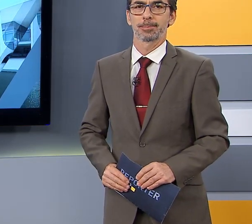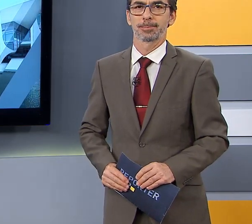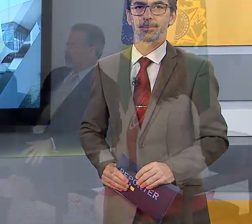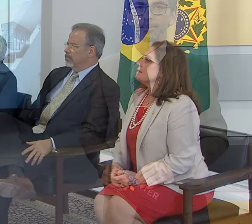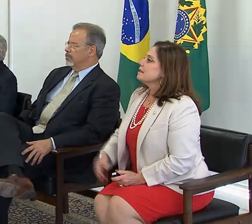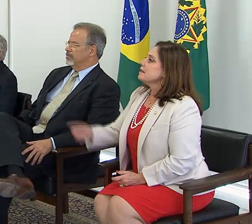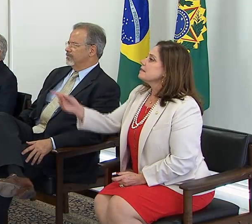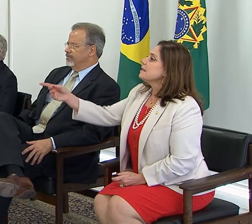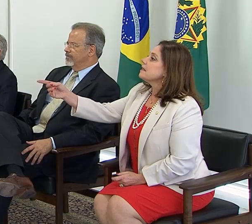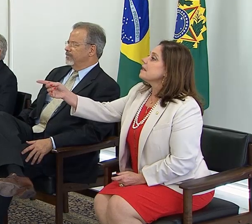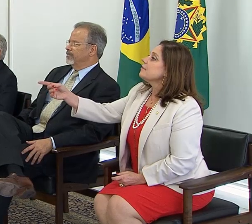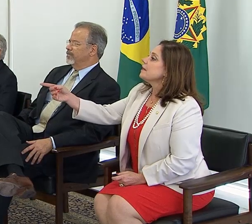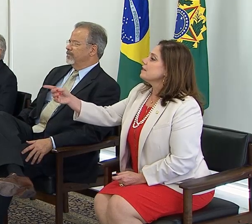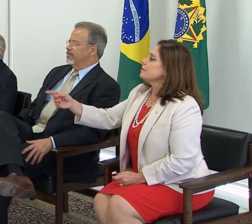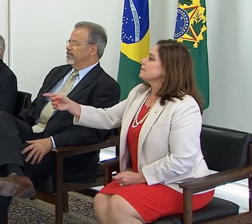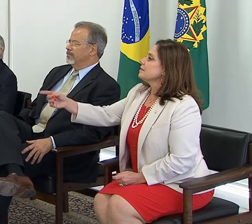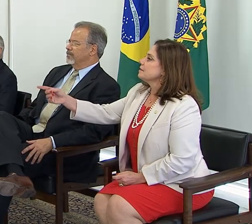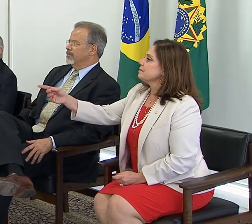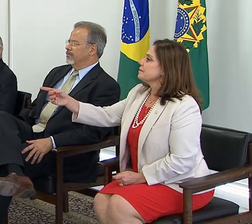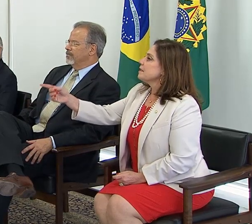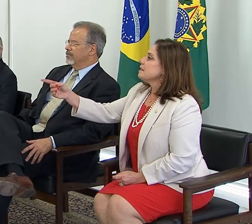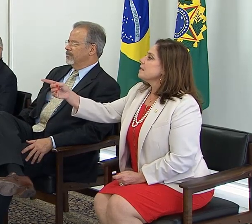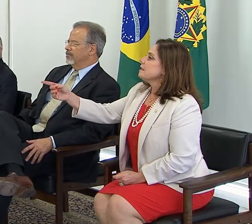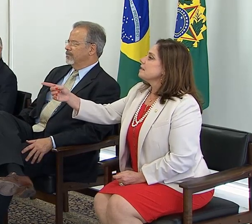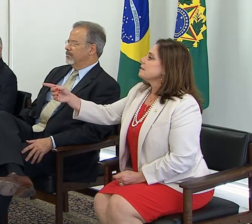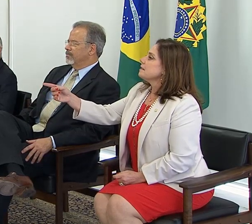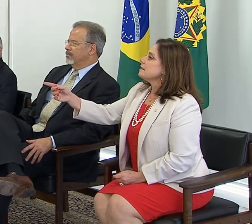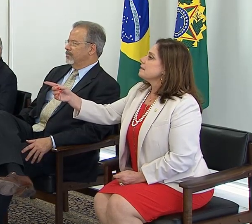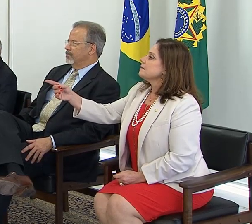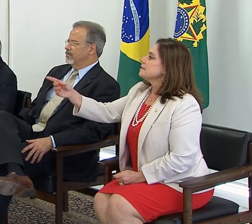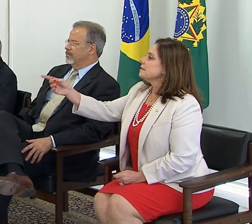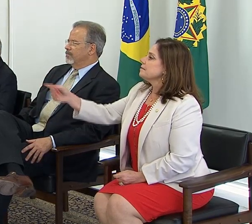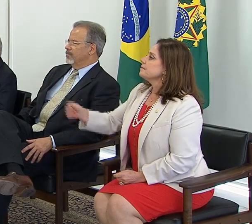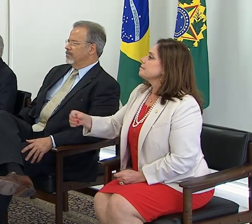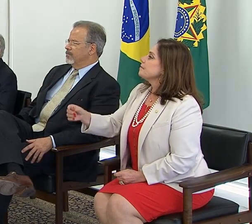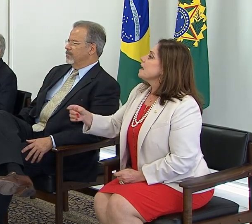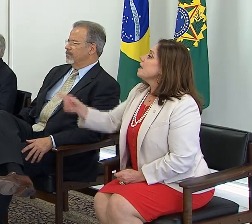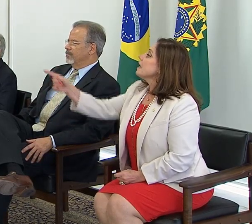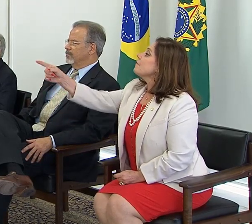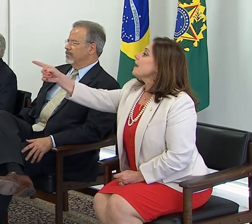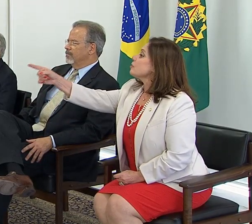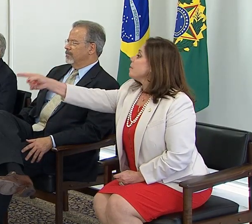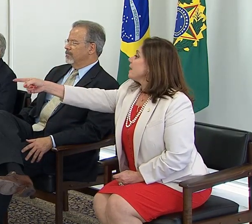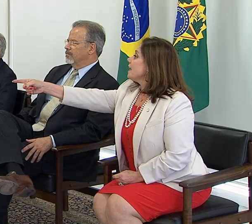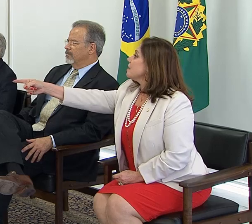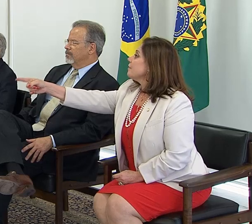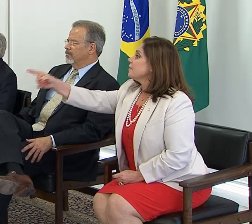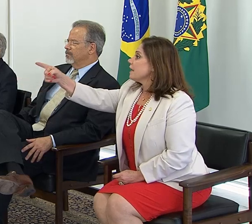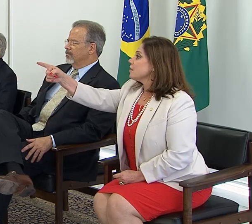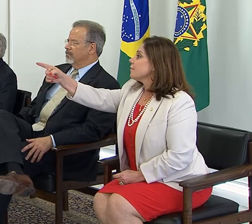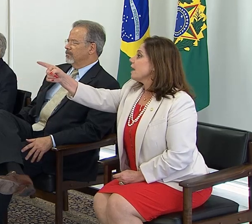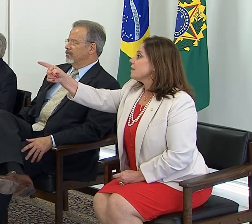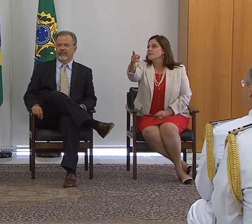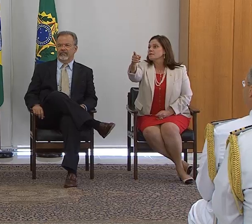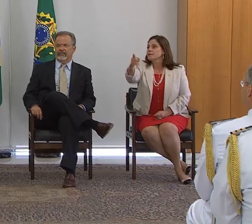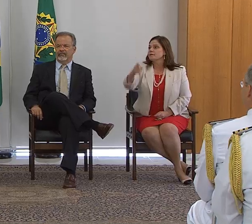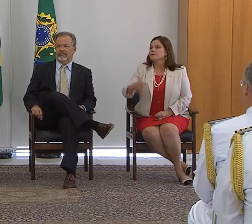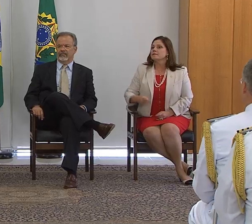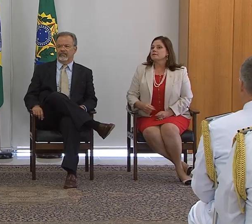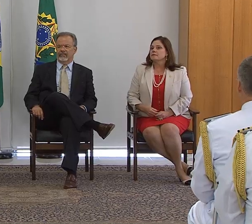conosco dando início à cerimônia de sanção do plc 14 101